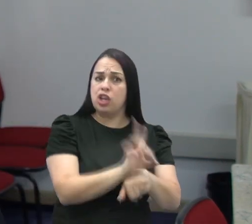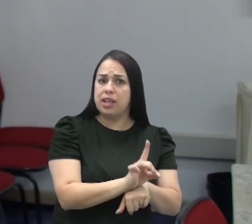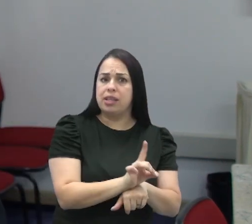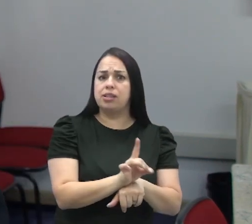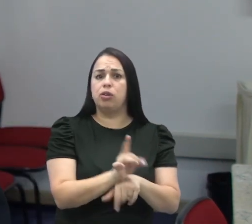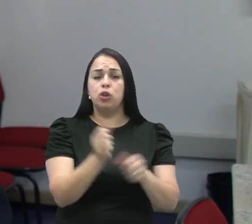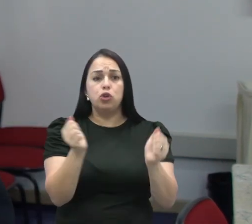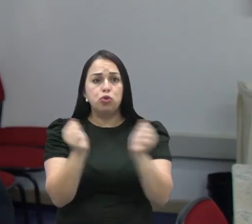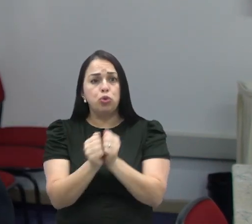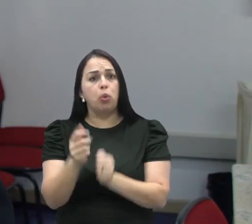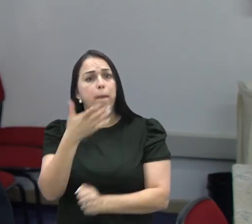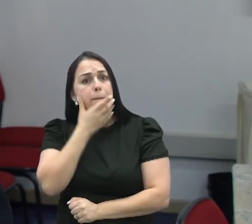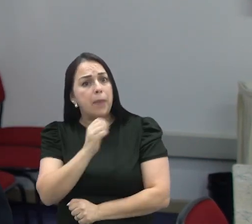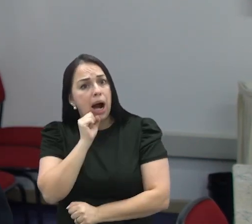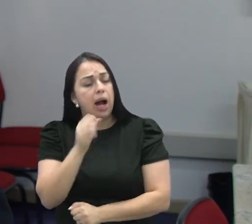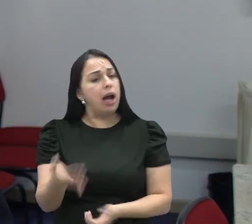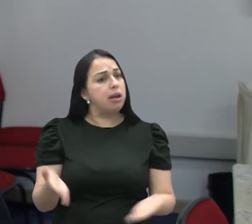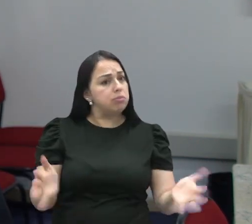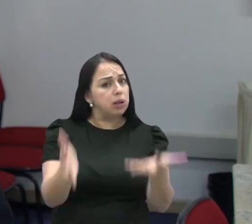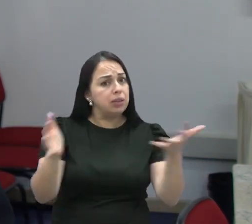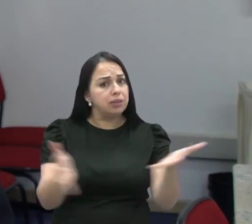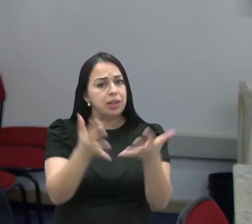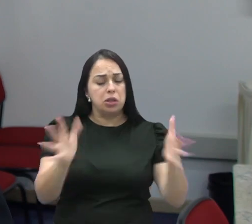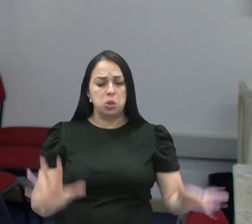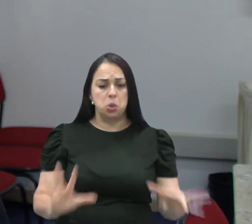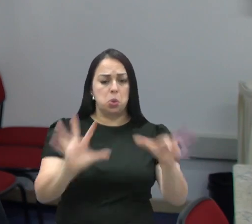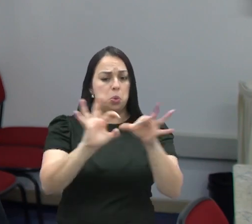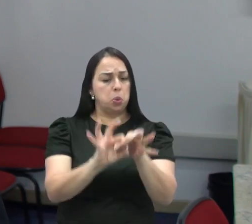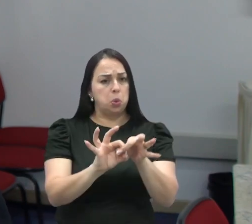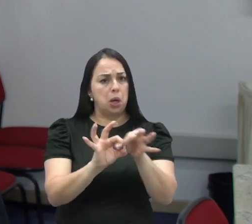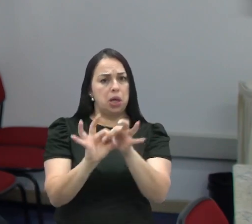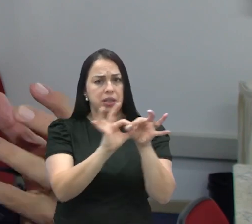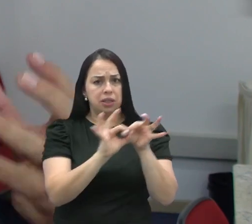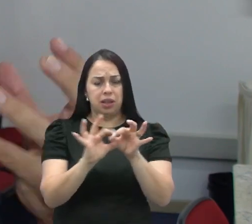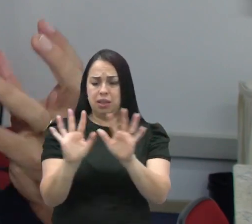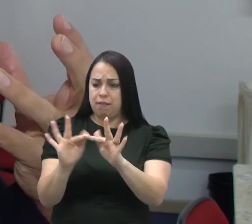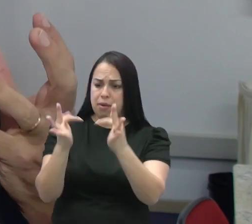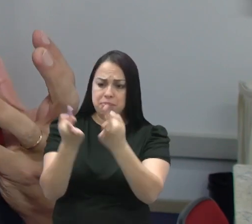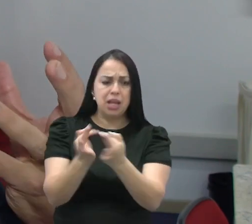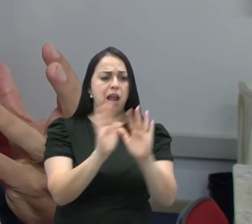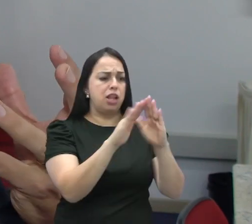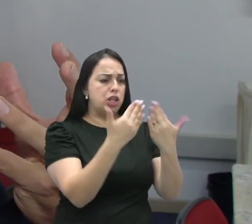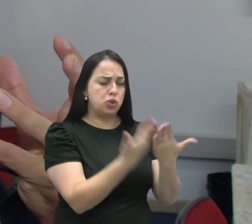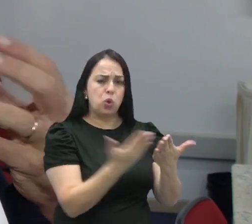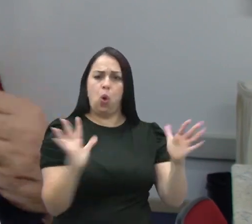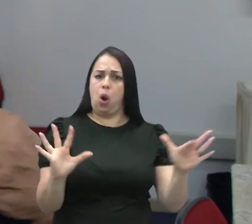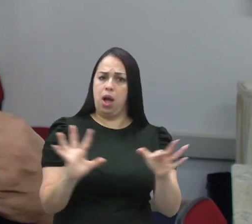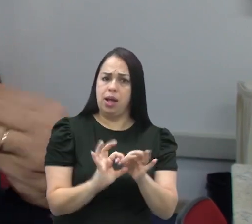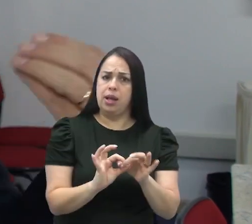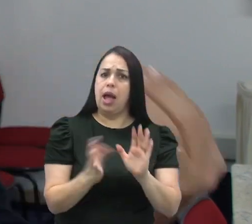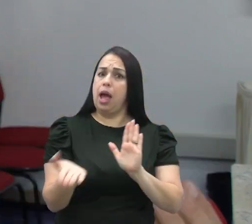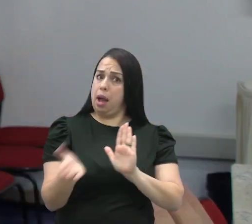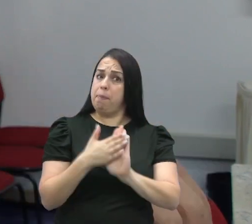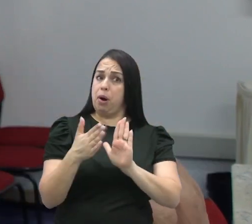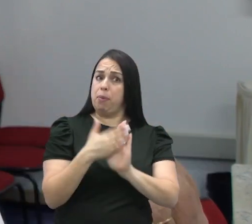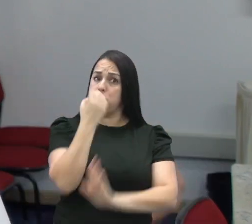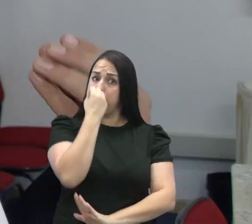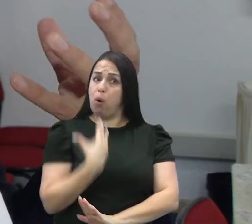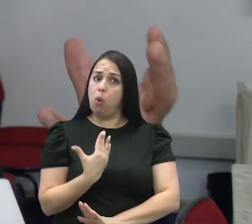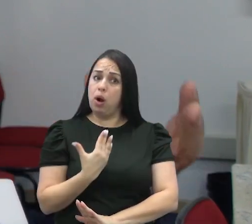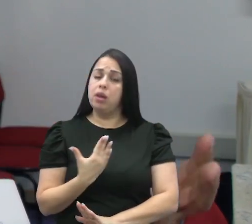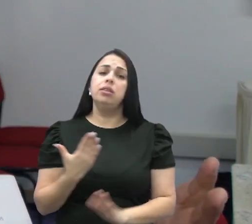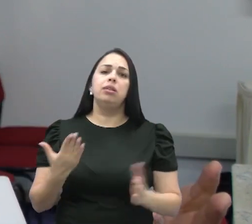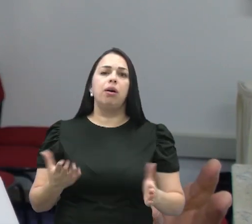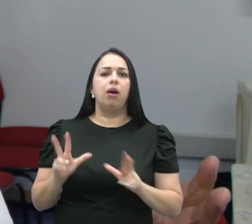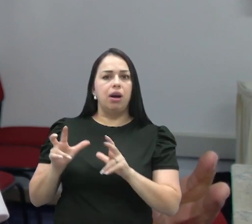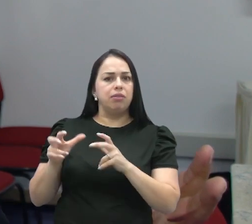da relação da direção da escola com os pais dos alunos, fazendo esse fortalecimento da família e da escola?